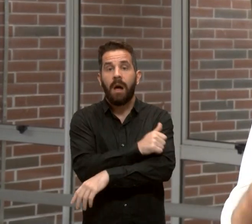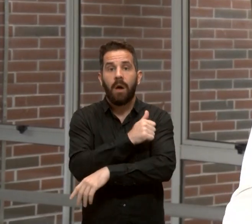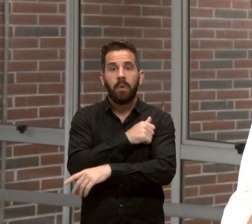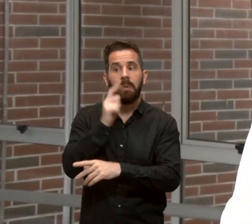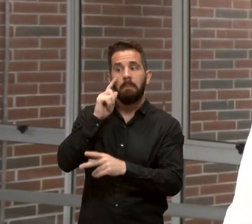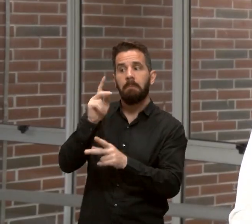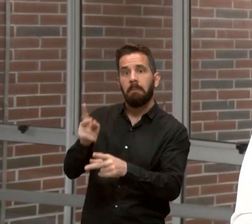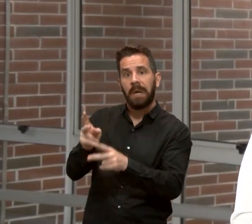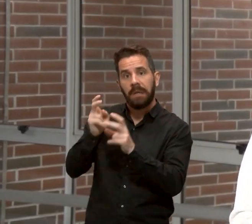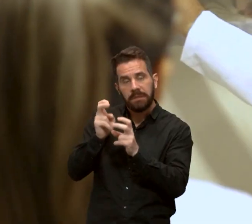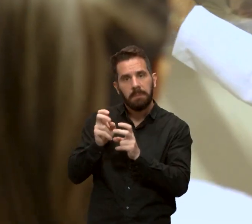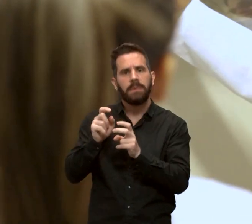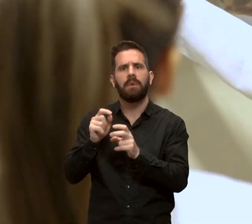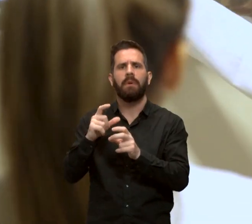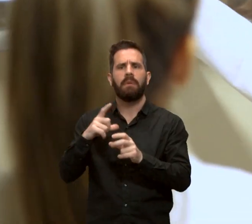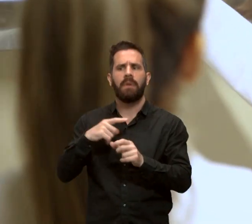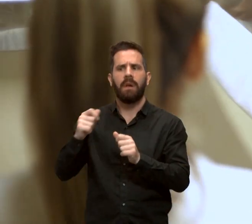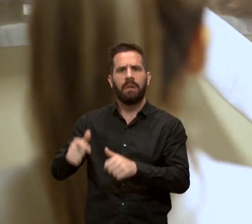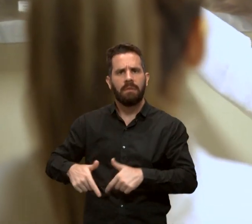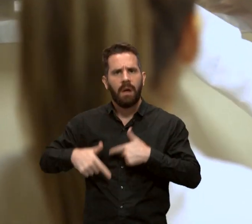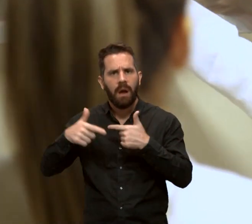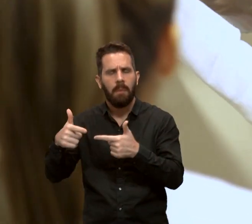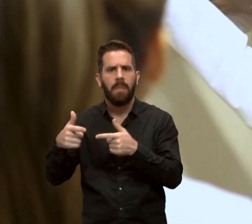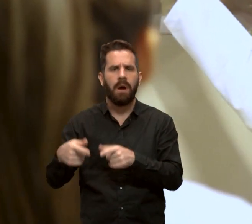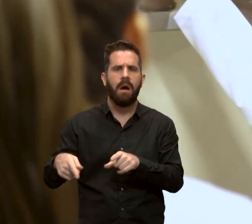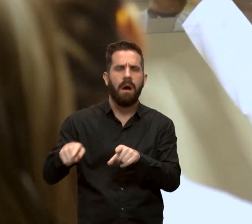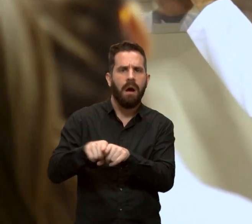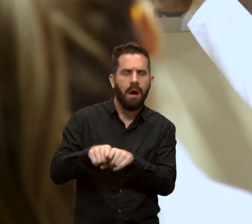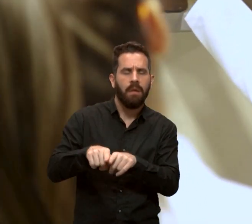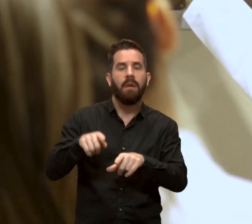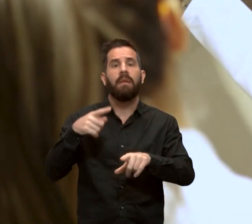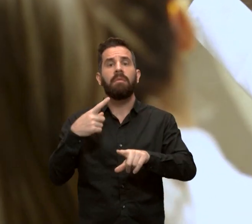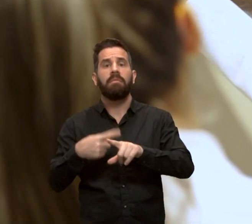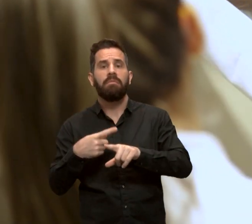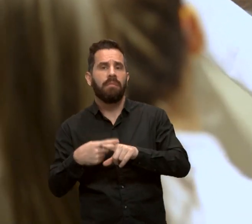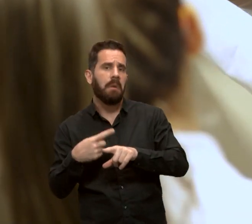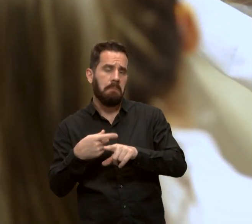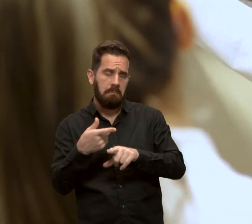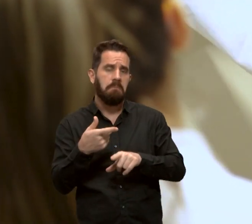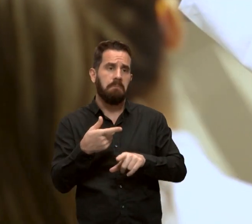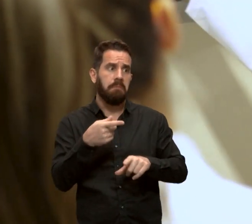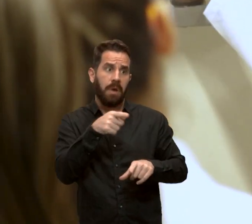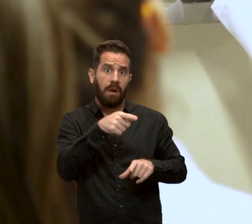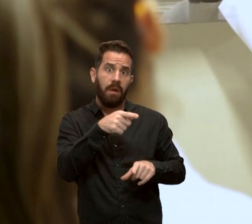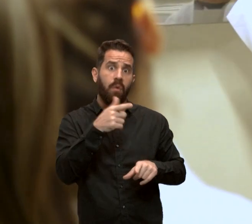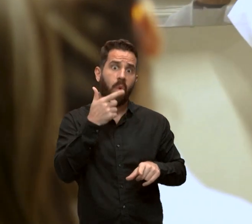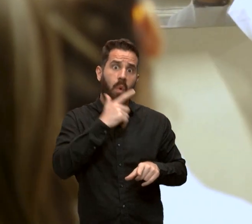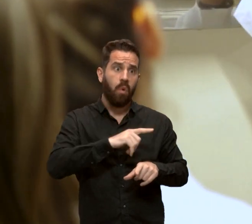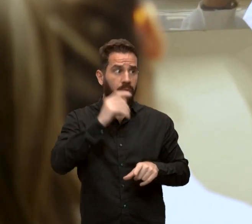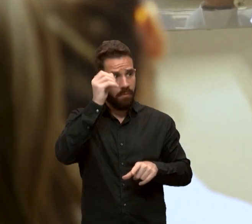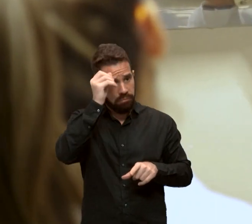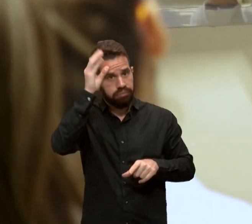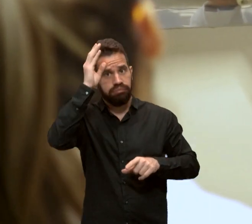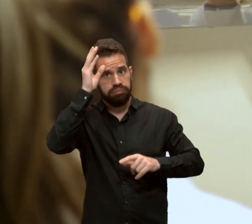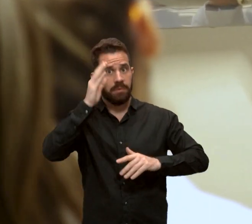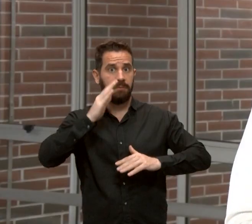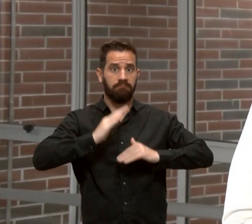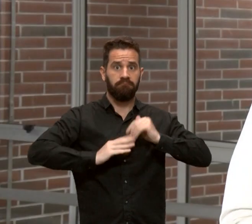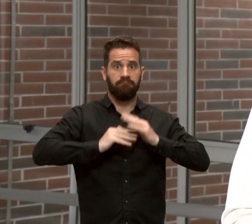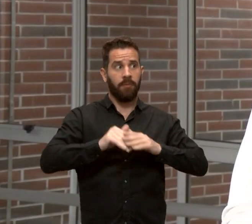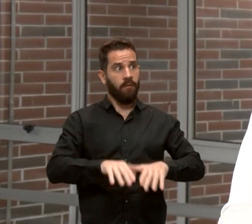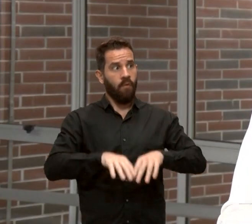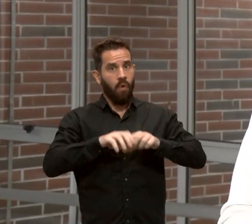ao trabalho desenvolvido, se houve ali um crescimento, né, intelectual, profissional, que aquilo pode contribuir no seu